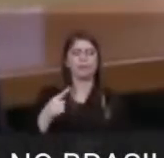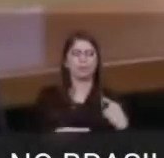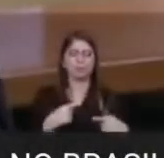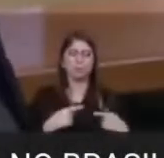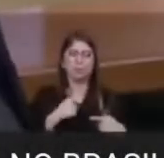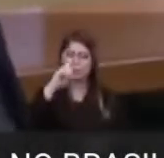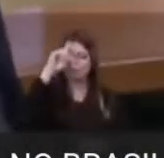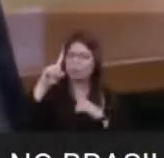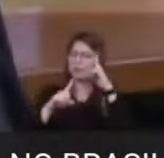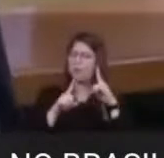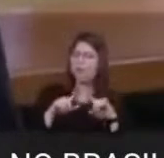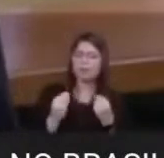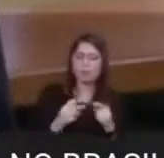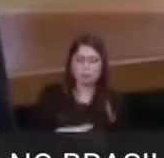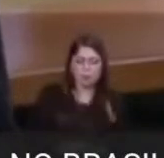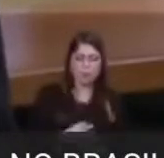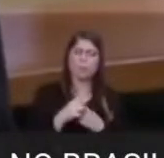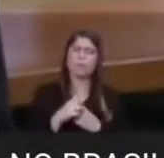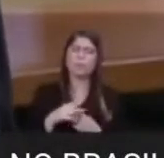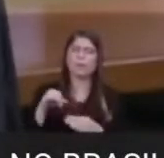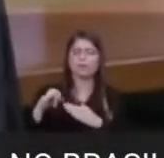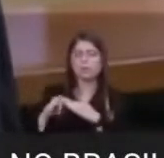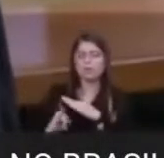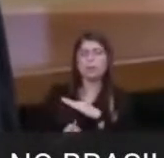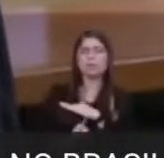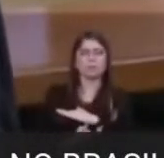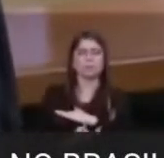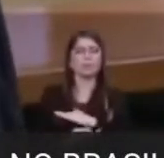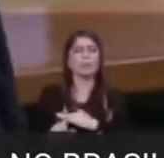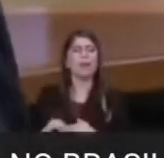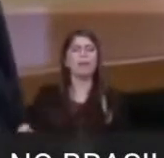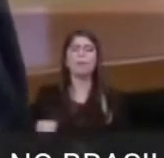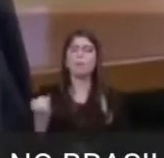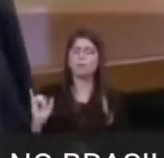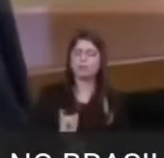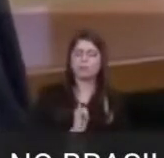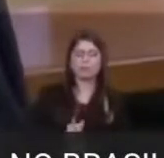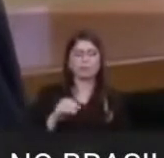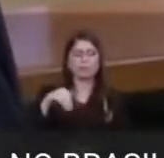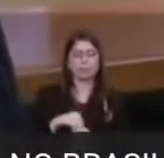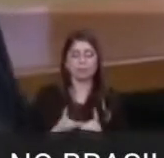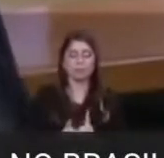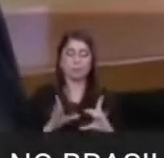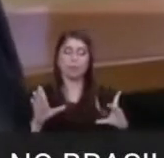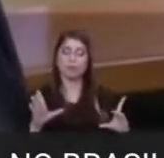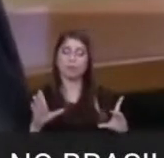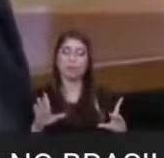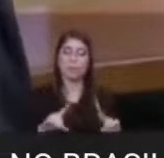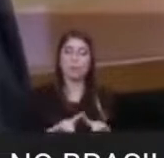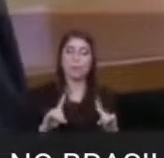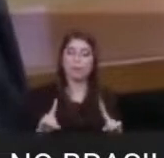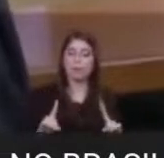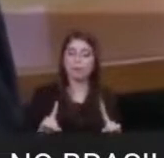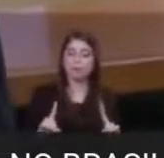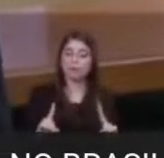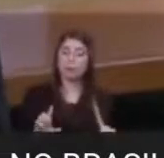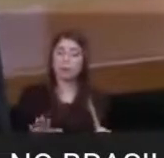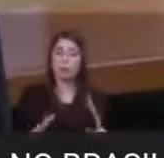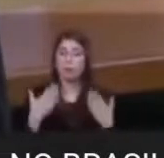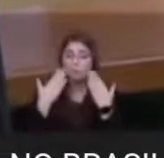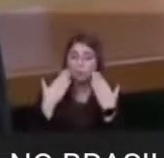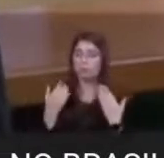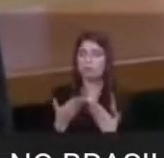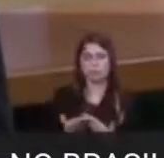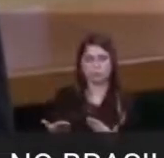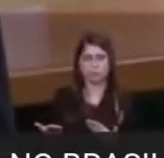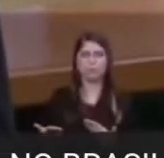de ideias, o aprimoramento das instituições, são importantes instrumentos da democracia. Tá. Mas não, isso foi ressaltado